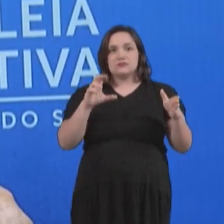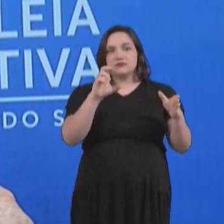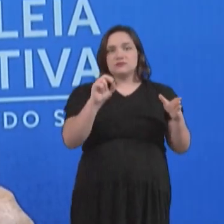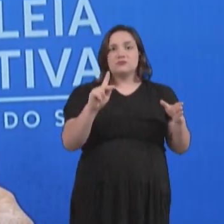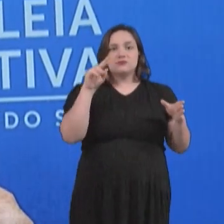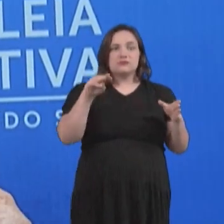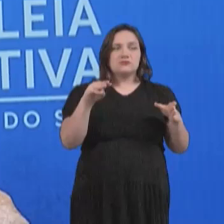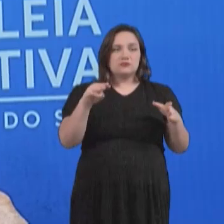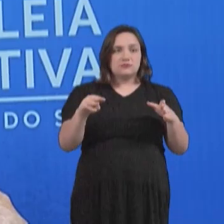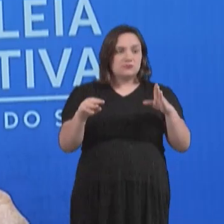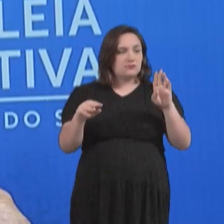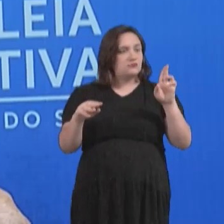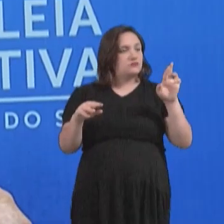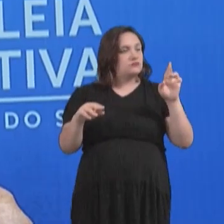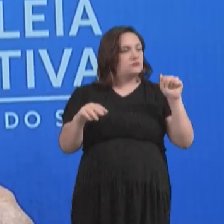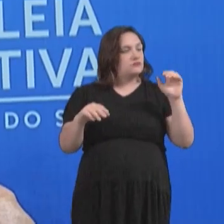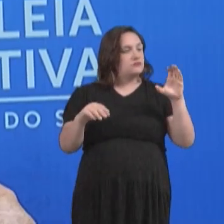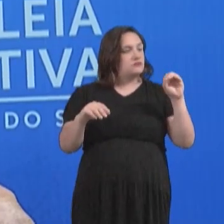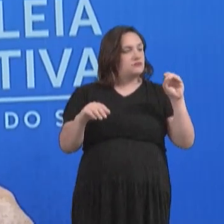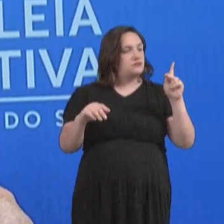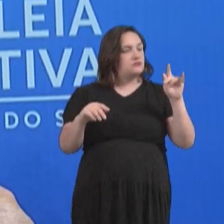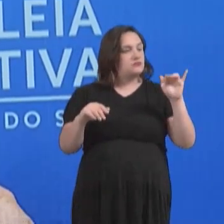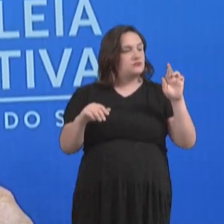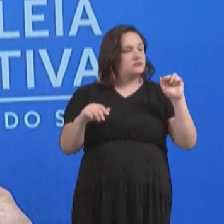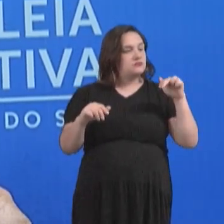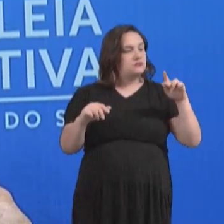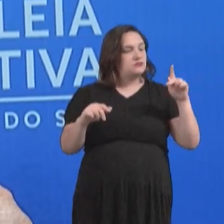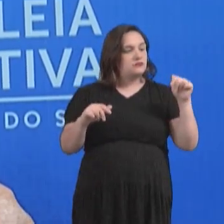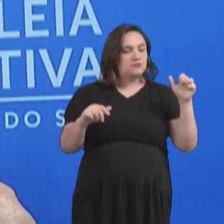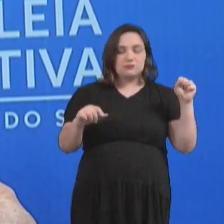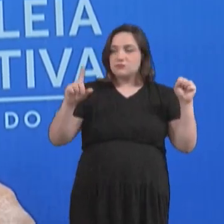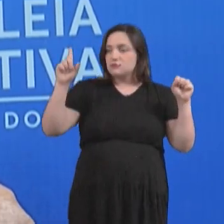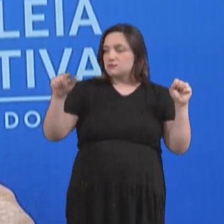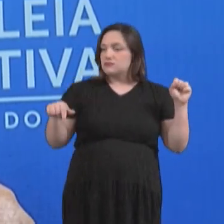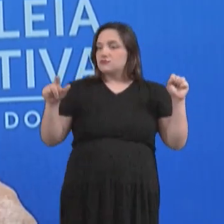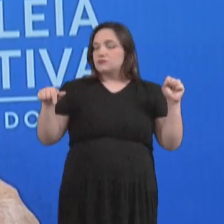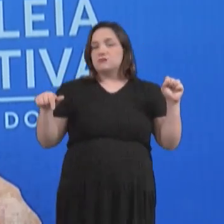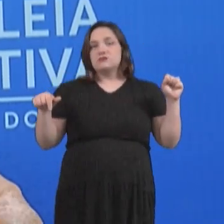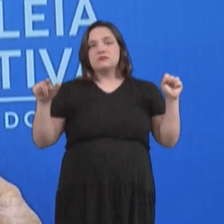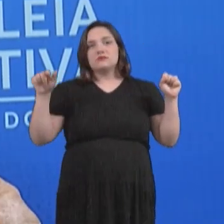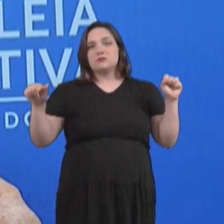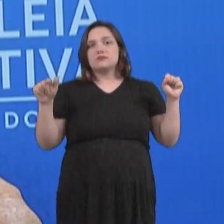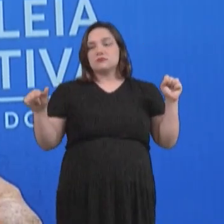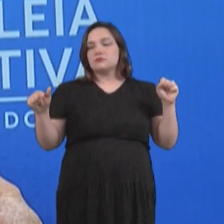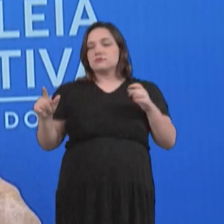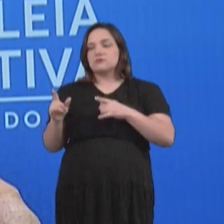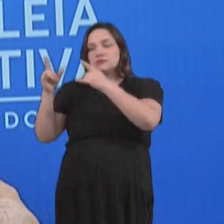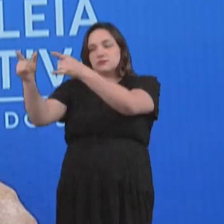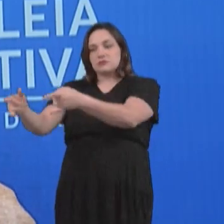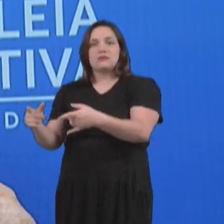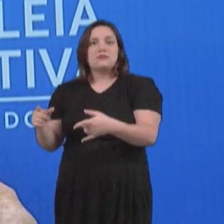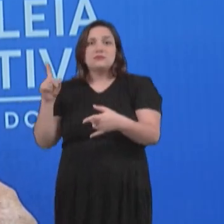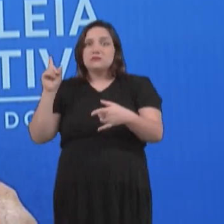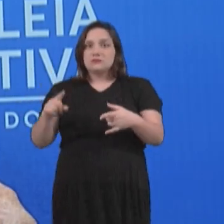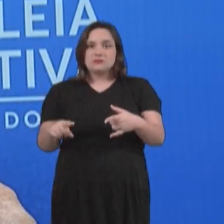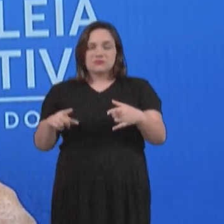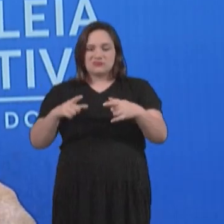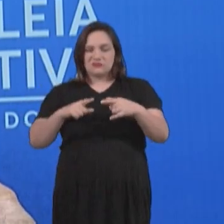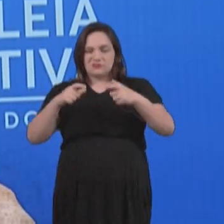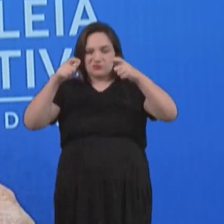Piranhas e a ponte do Rio Paraguai, ela é construída sobre um aterro. Ela não é para suportar esse peso, né, de